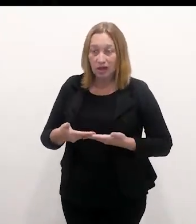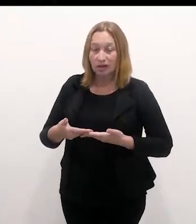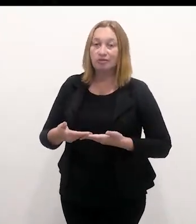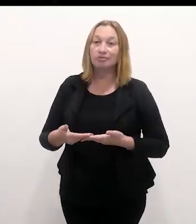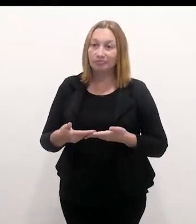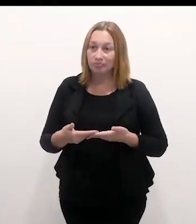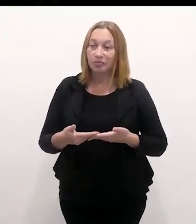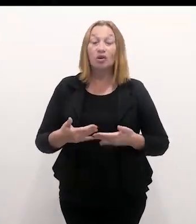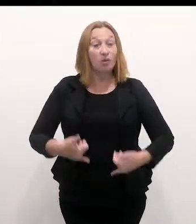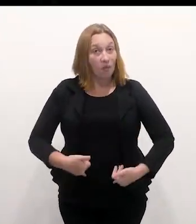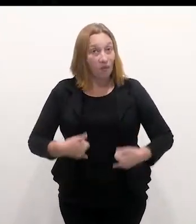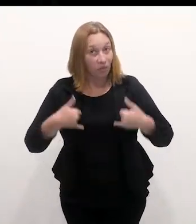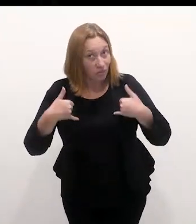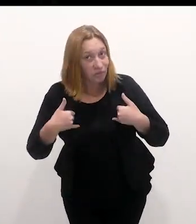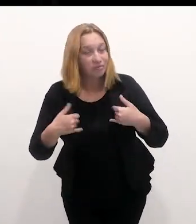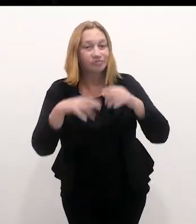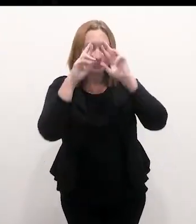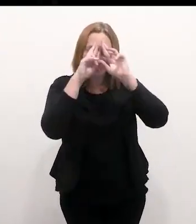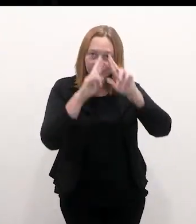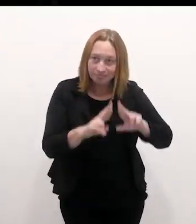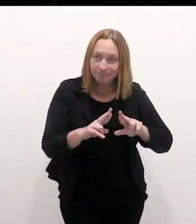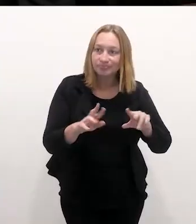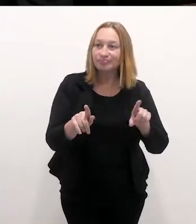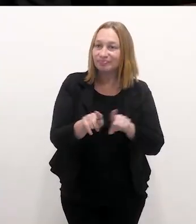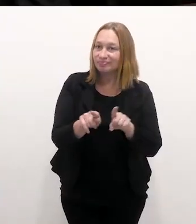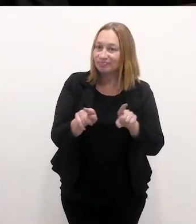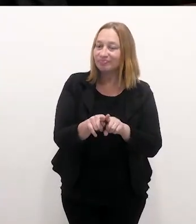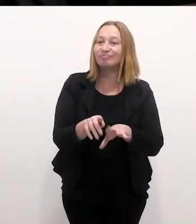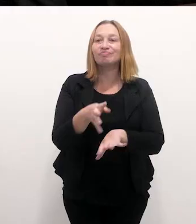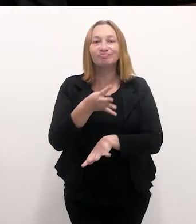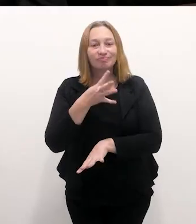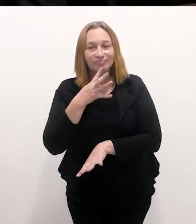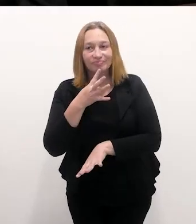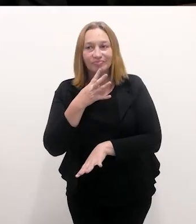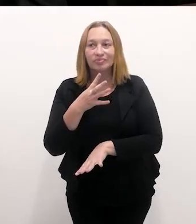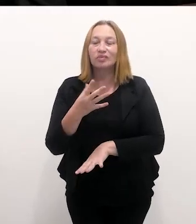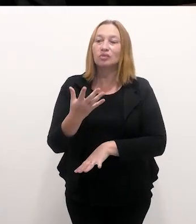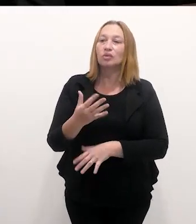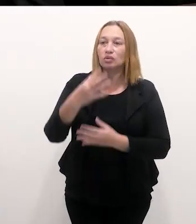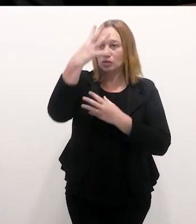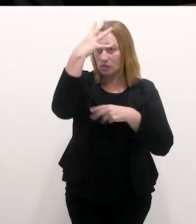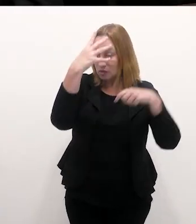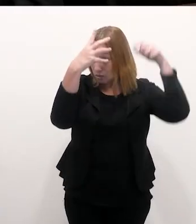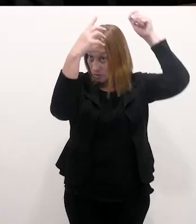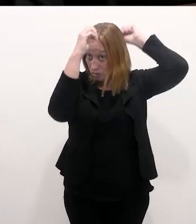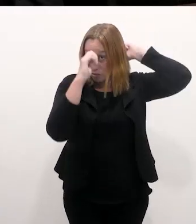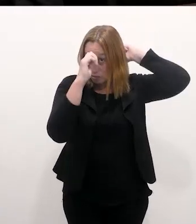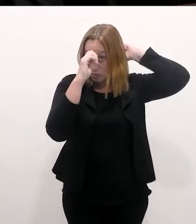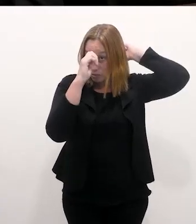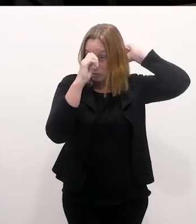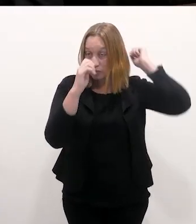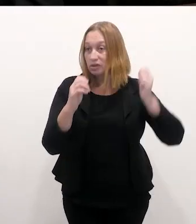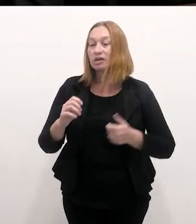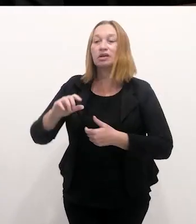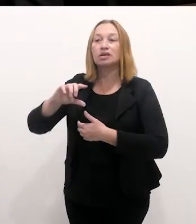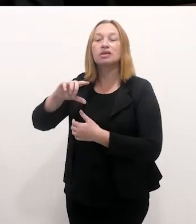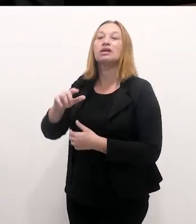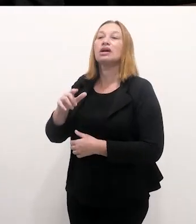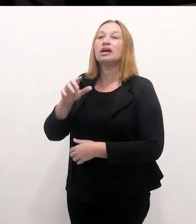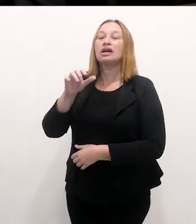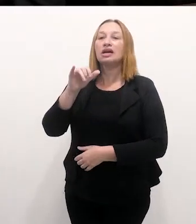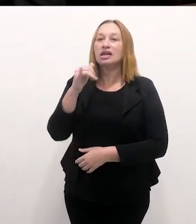com muita honra, muito respeito e também muita consideração. O nosso cônsul aqui do Consulado da